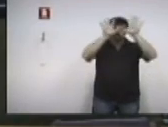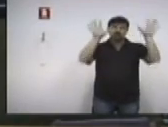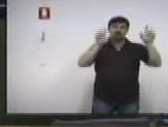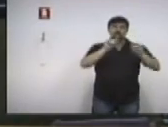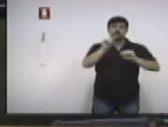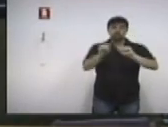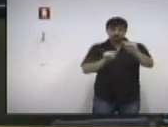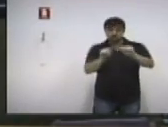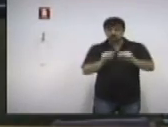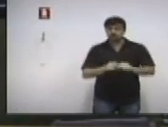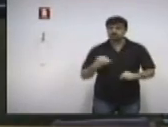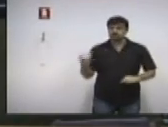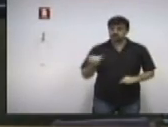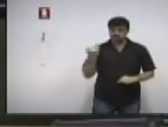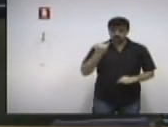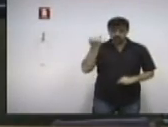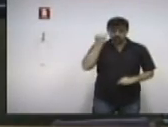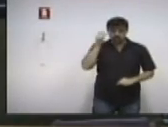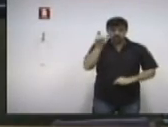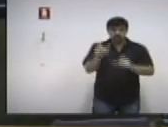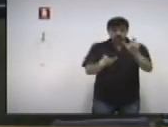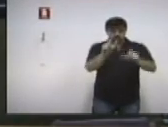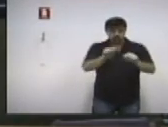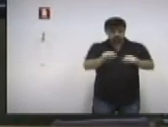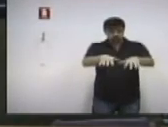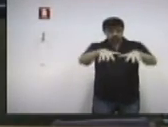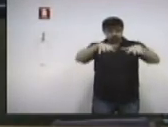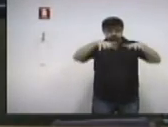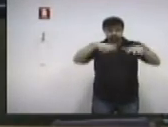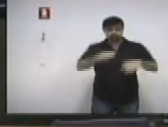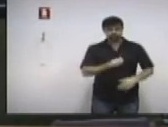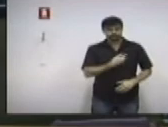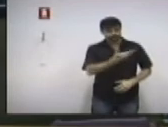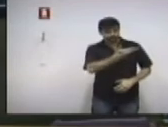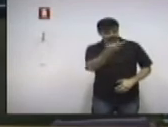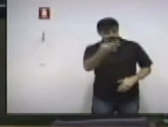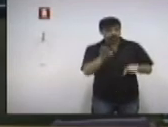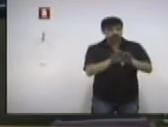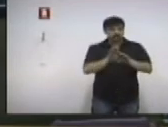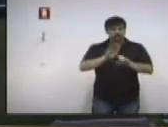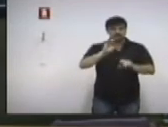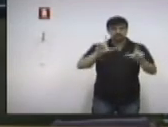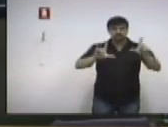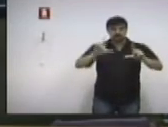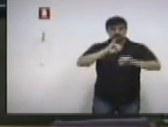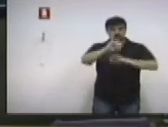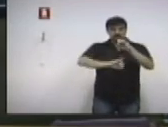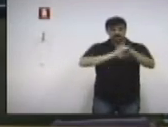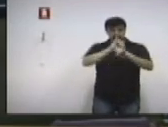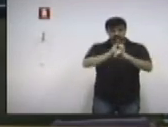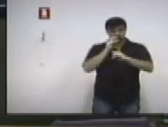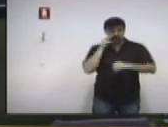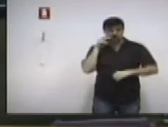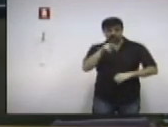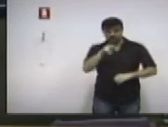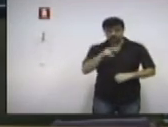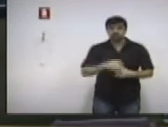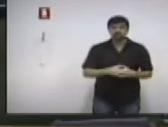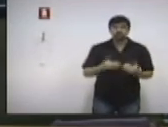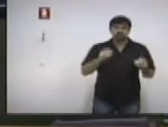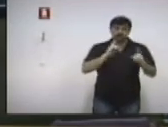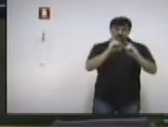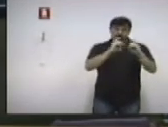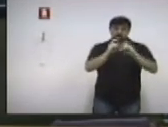importante especialmente as pessoas que estão no plenário e as pessoas que estão na internet um dos